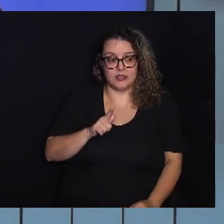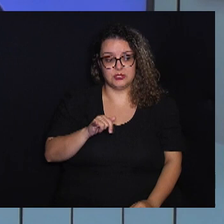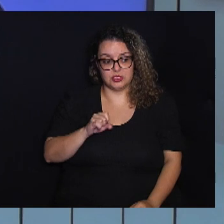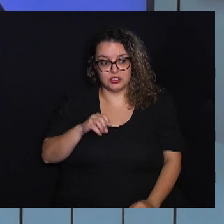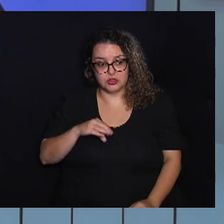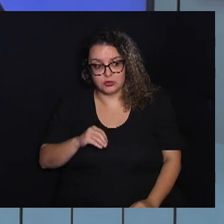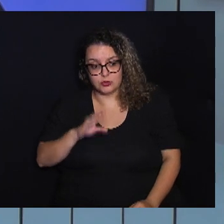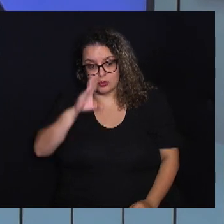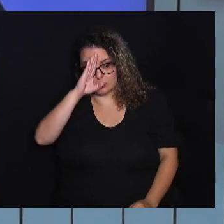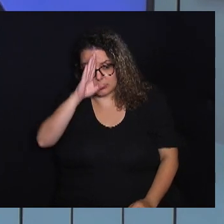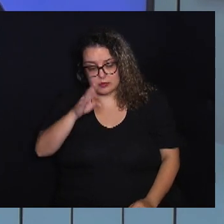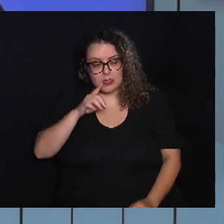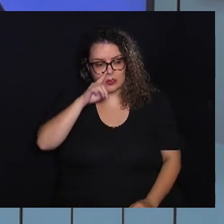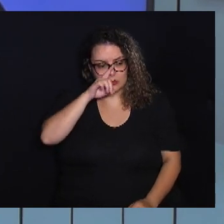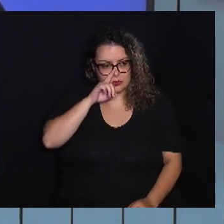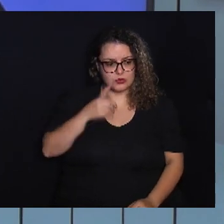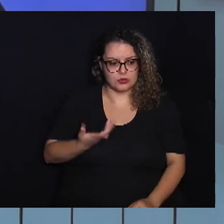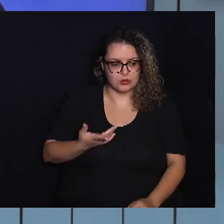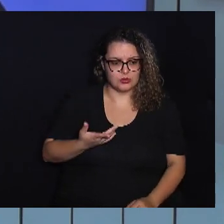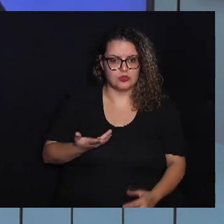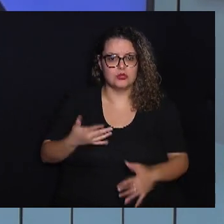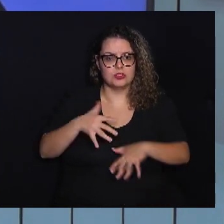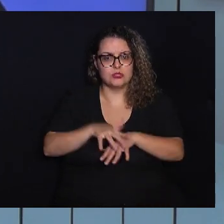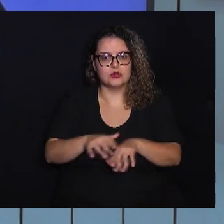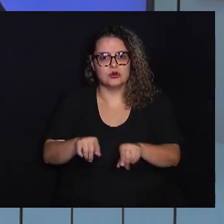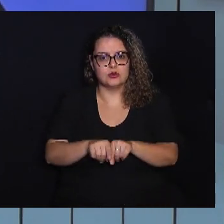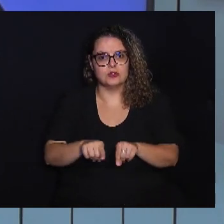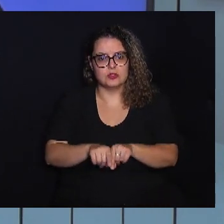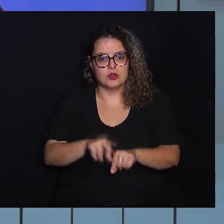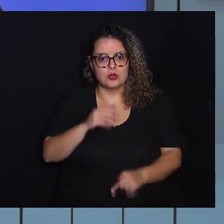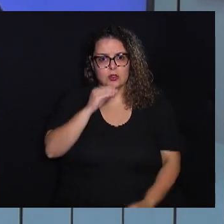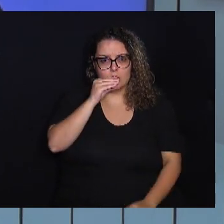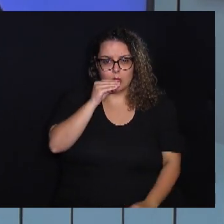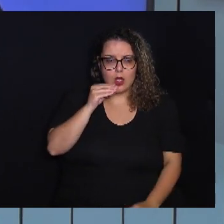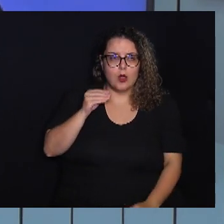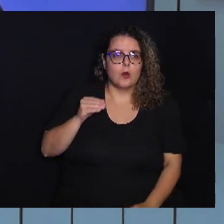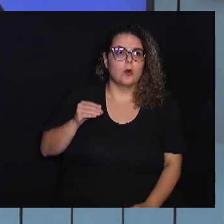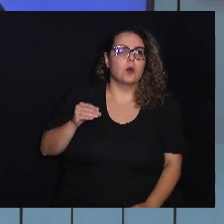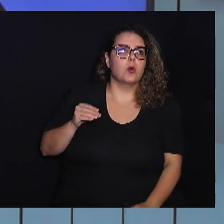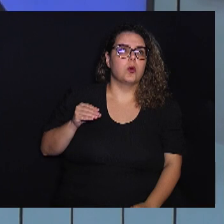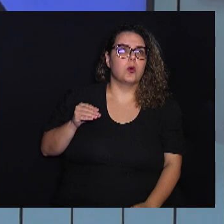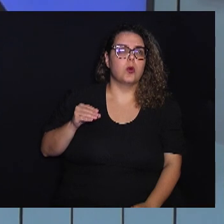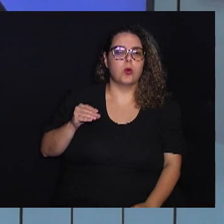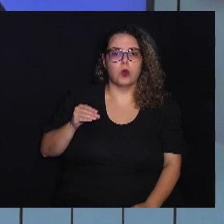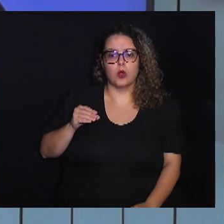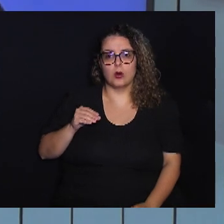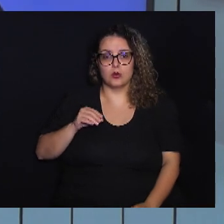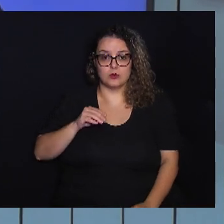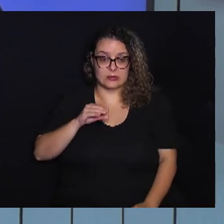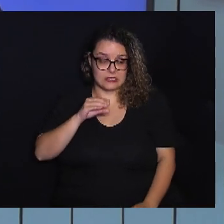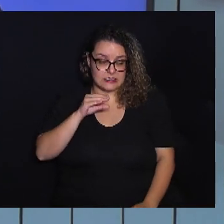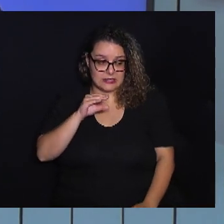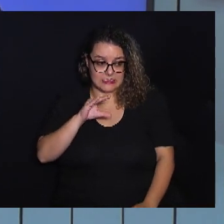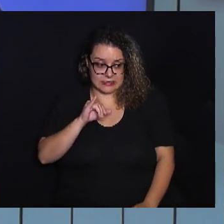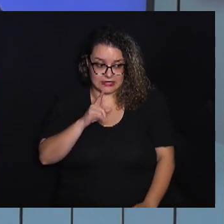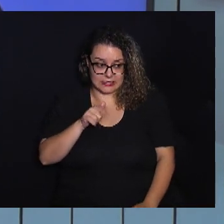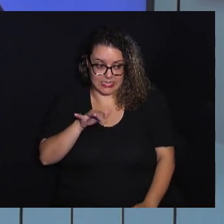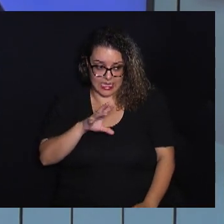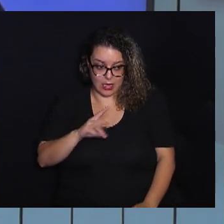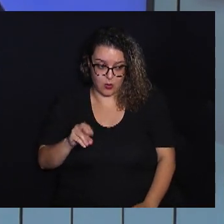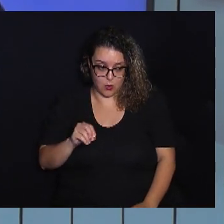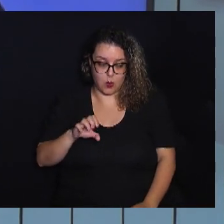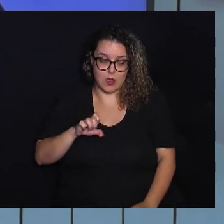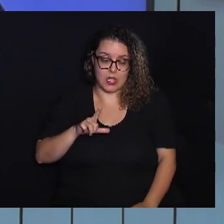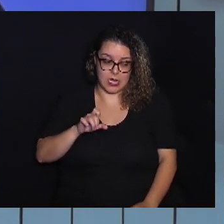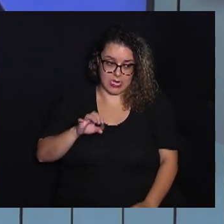de risco. Isso inclui também os cigarros eletrônicos, que eles estão, né, muito em alta, principalmente